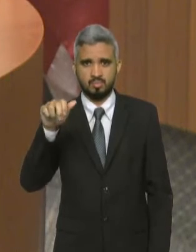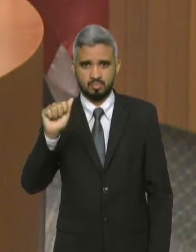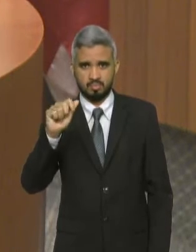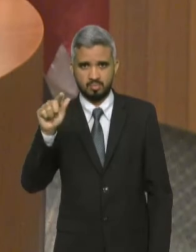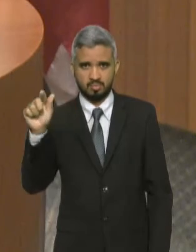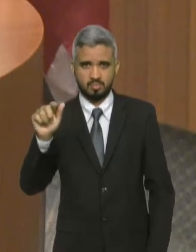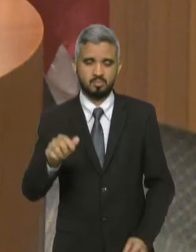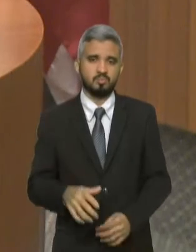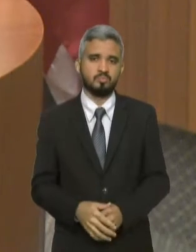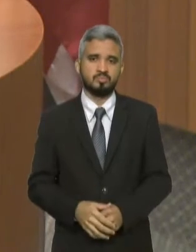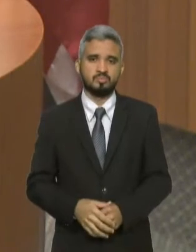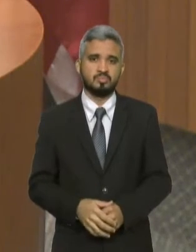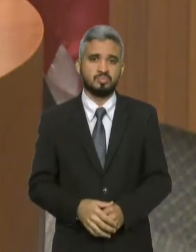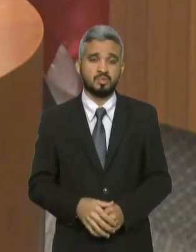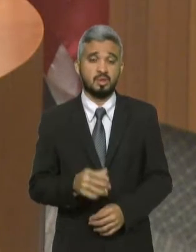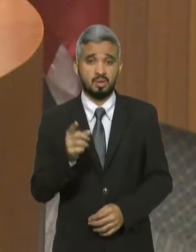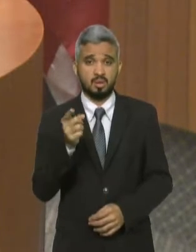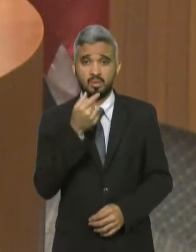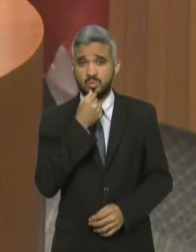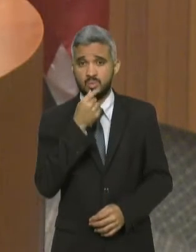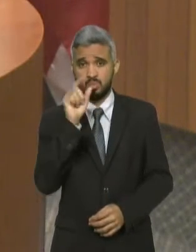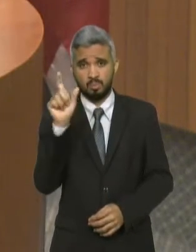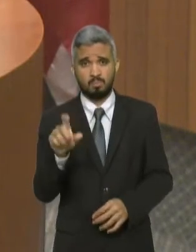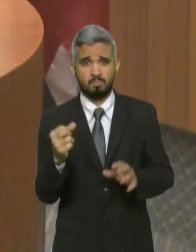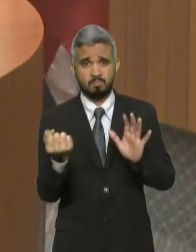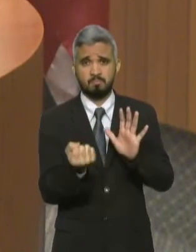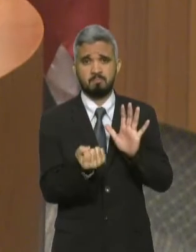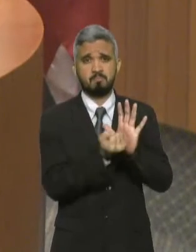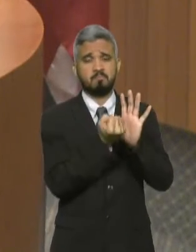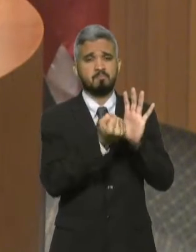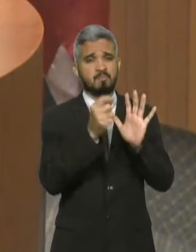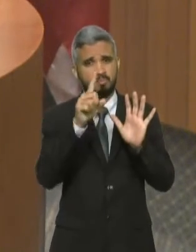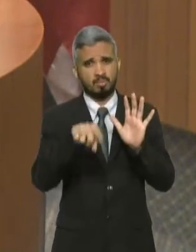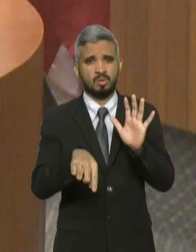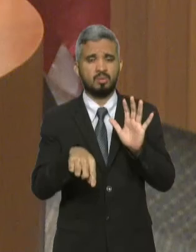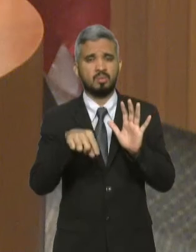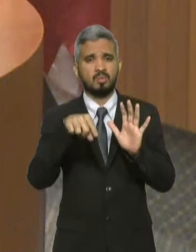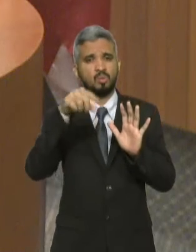representa um ícone da cultura popular do Brasil,